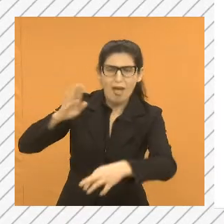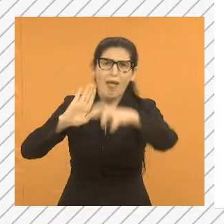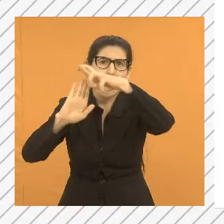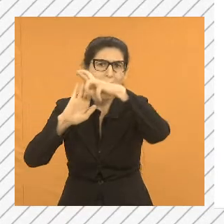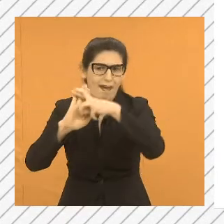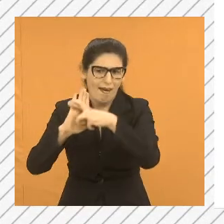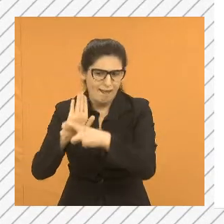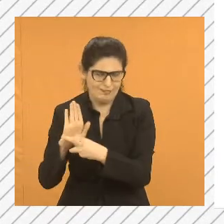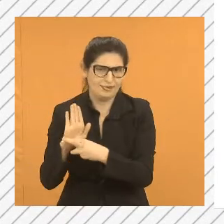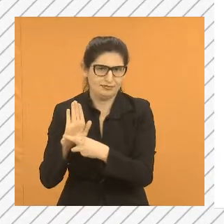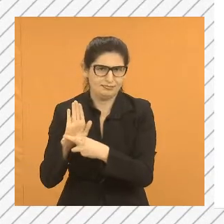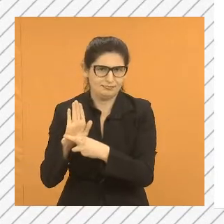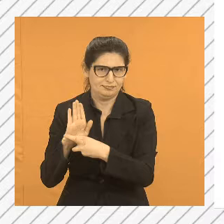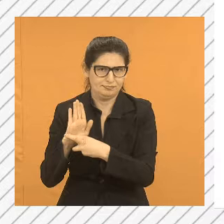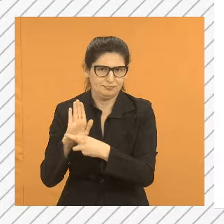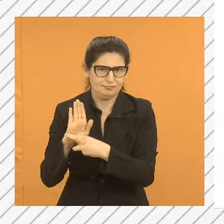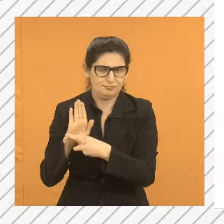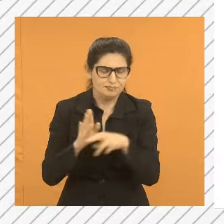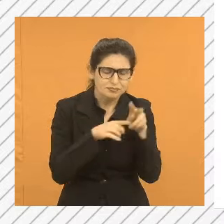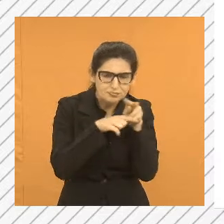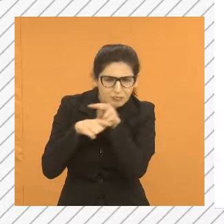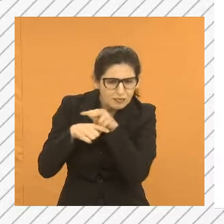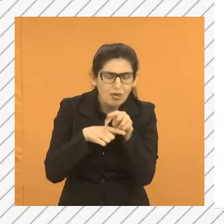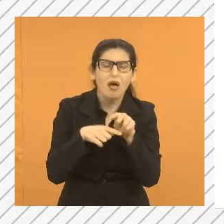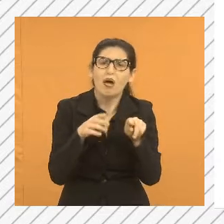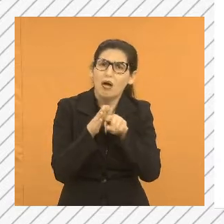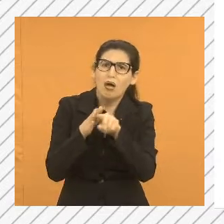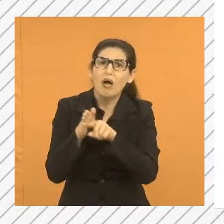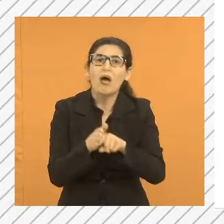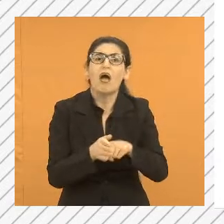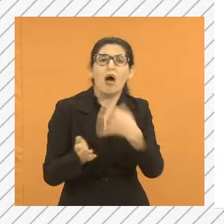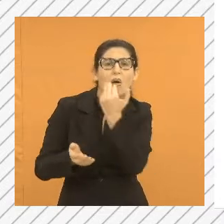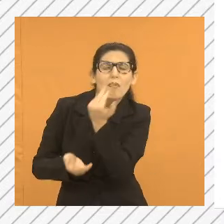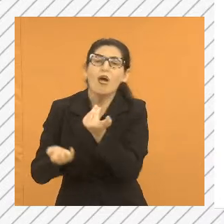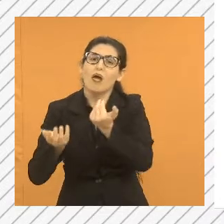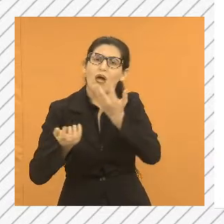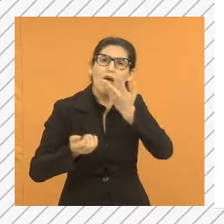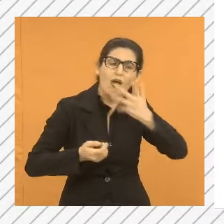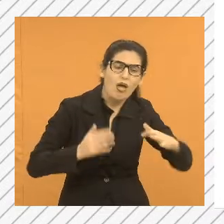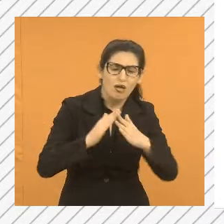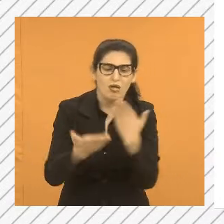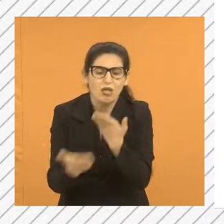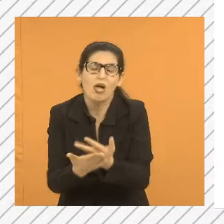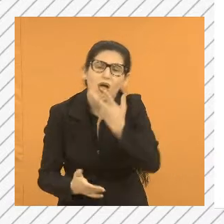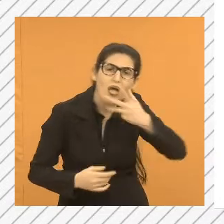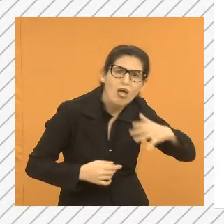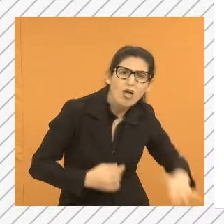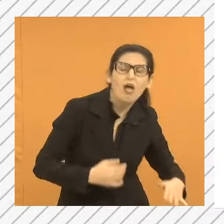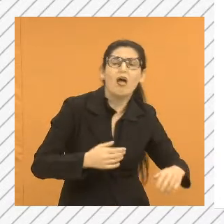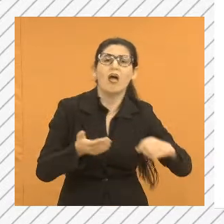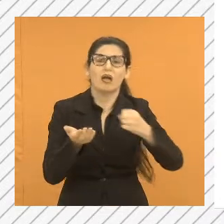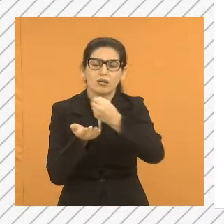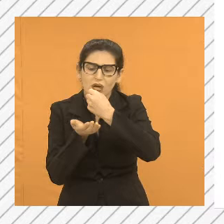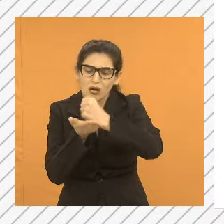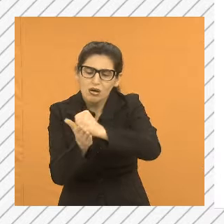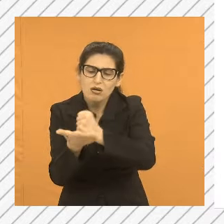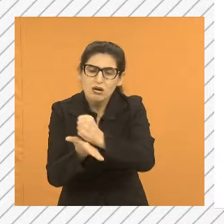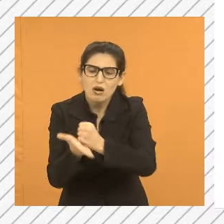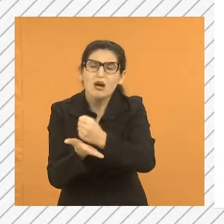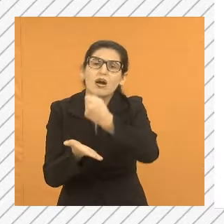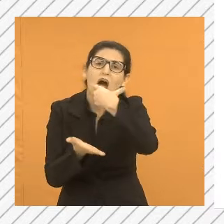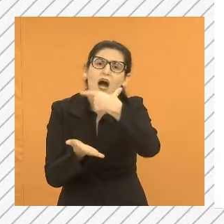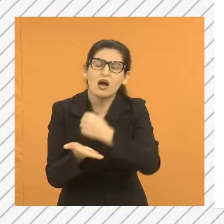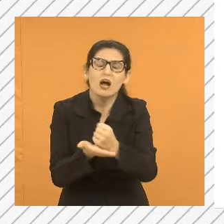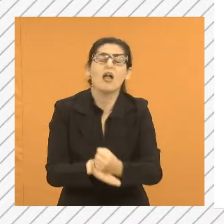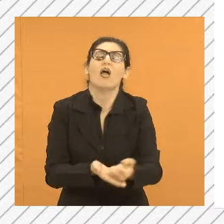são vistoriados. São eles comércio de alimentos, creches, farmácias e drogarias, refeitórios,